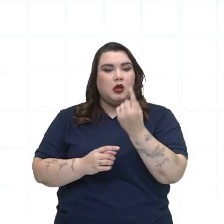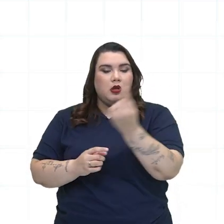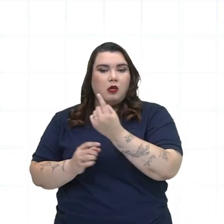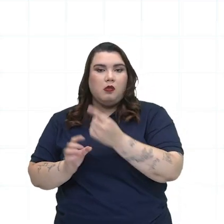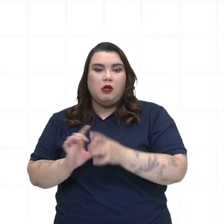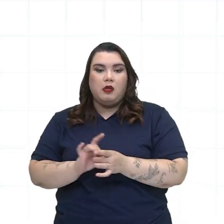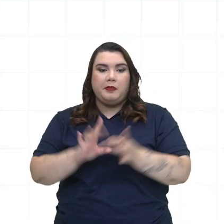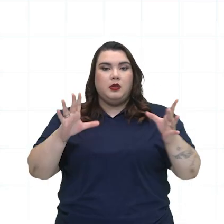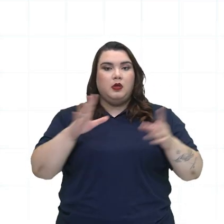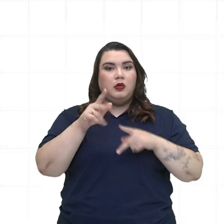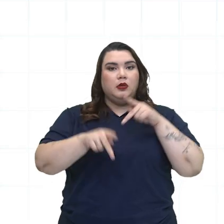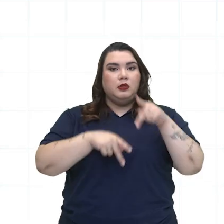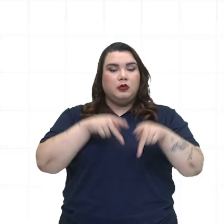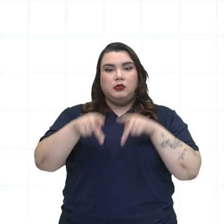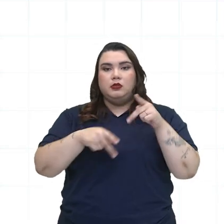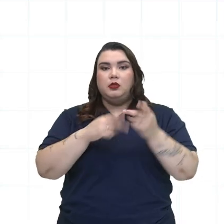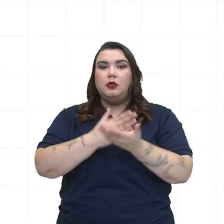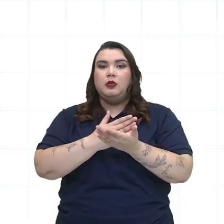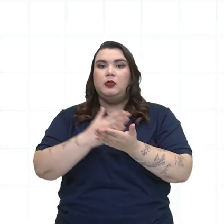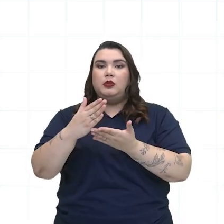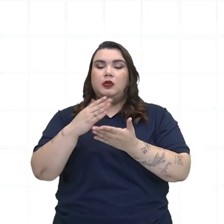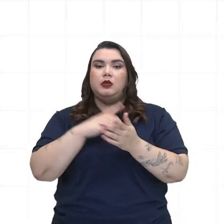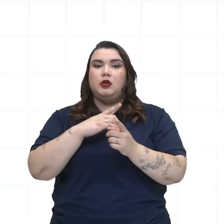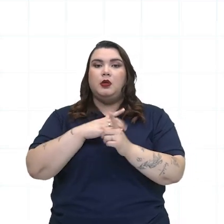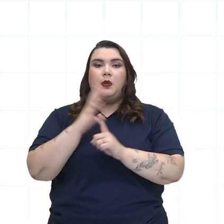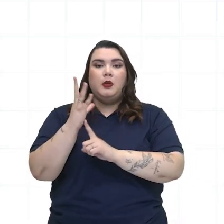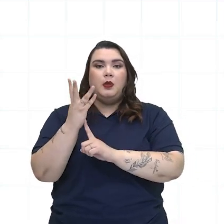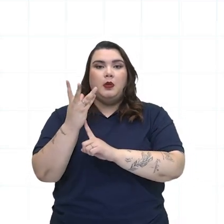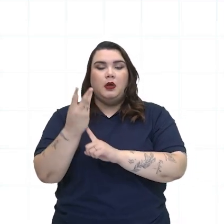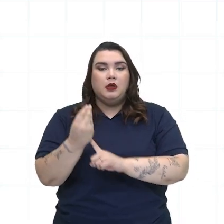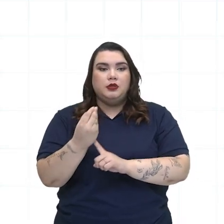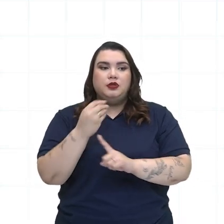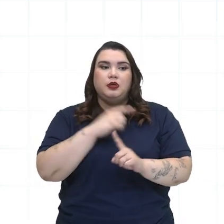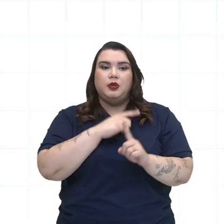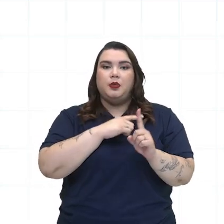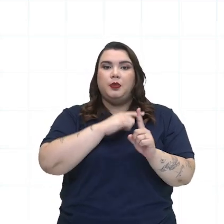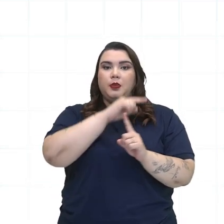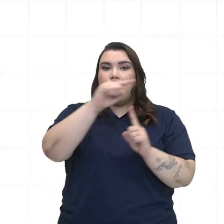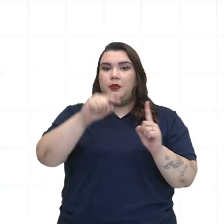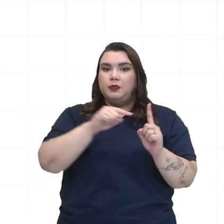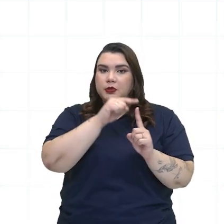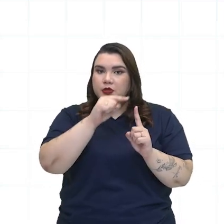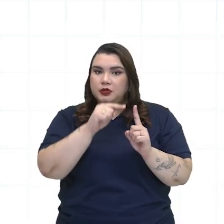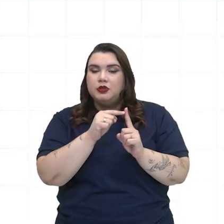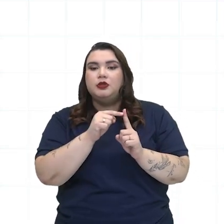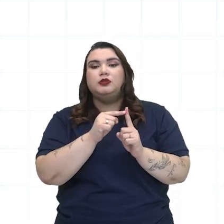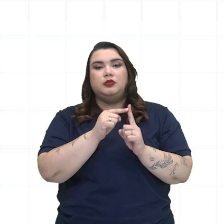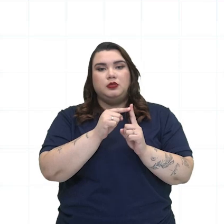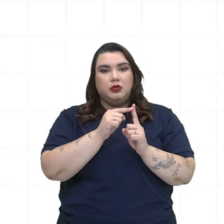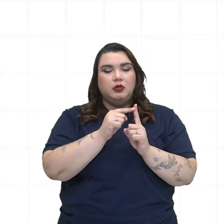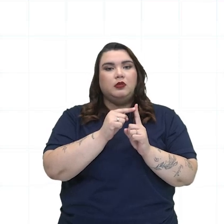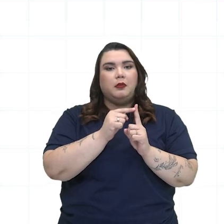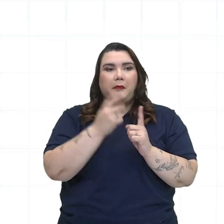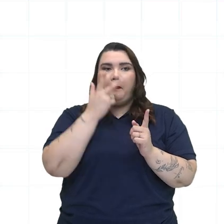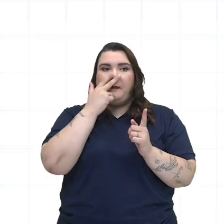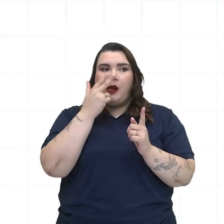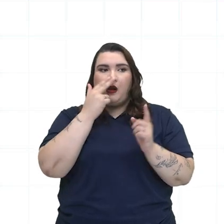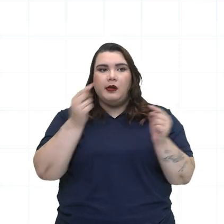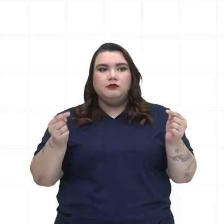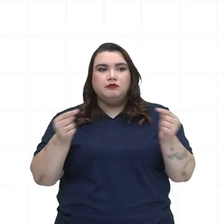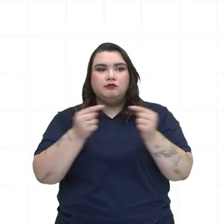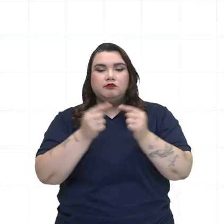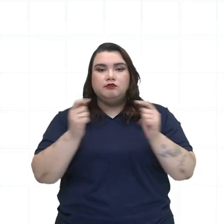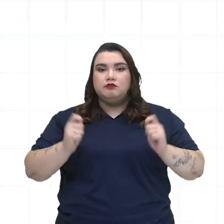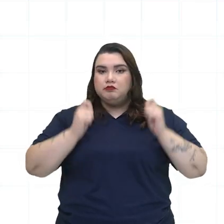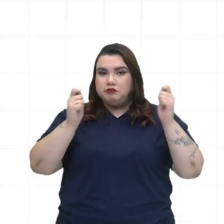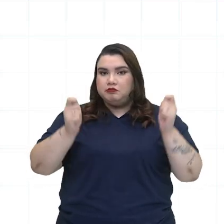uma intenção, né, com um processo de até manifestação. Outra característica é o individualismo,